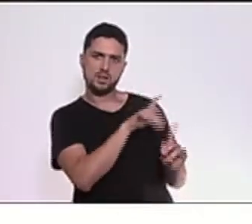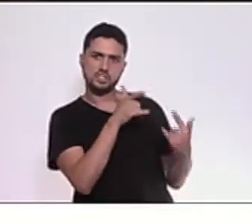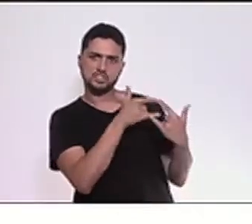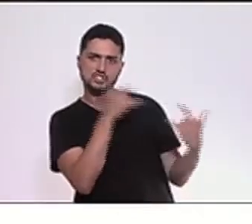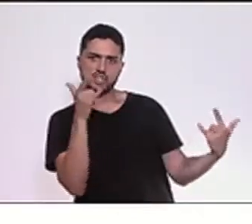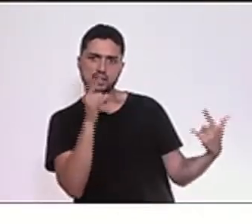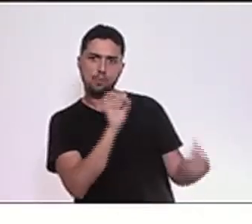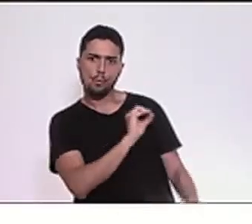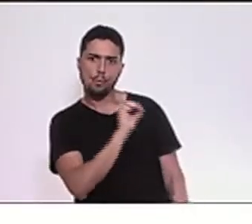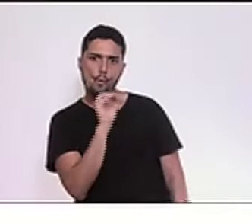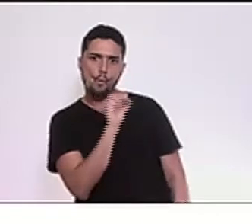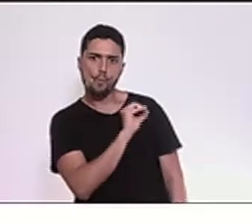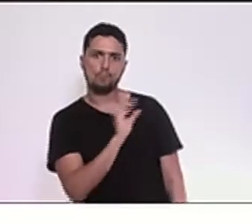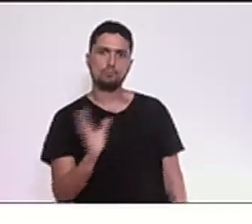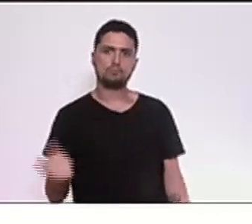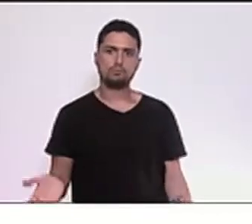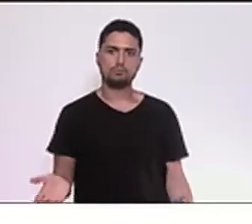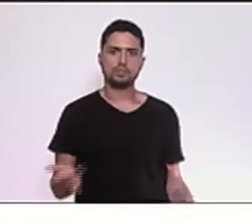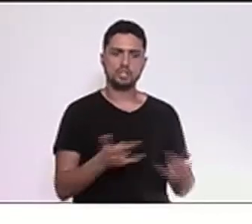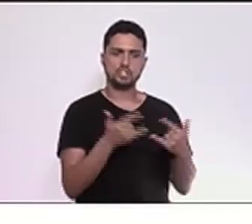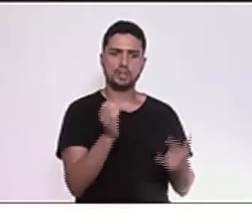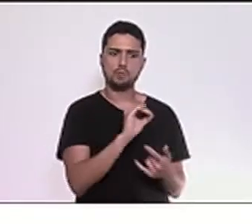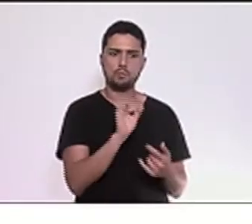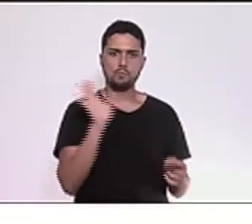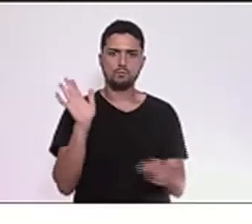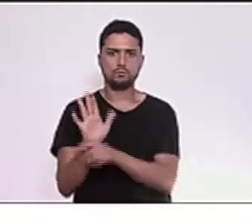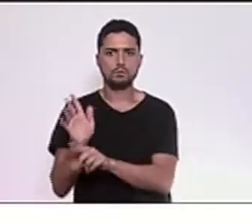mas quer empurrar um cheque sem fundo para a população.